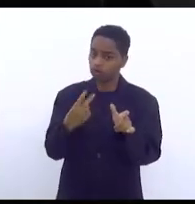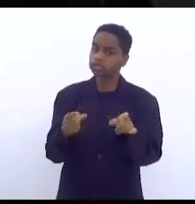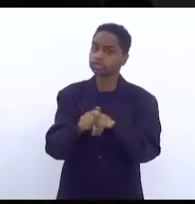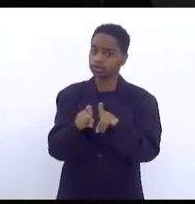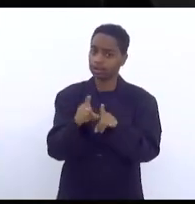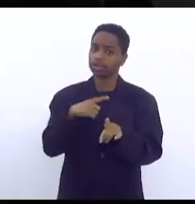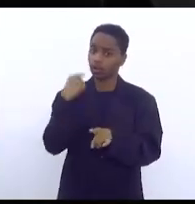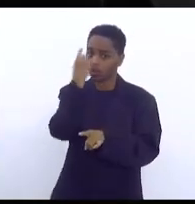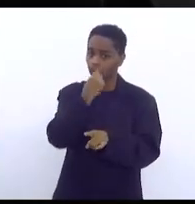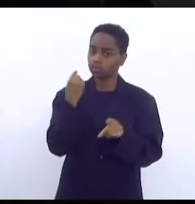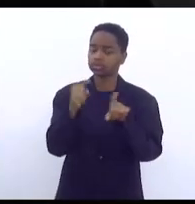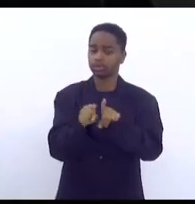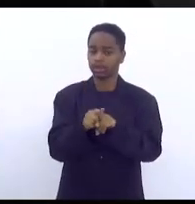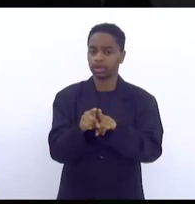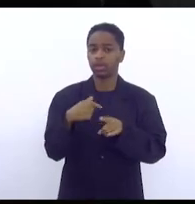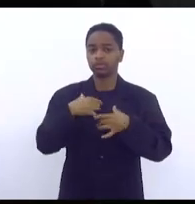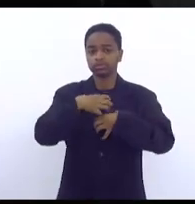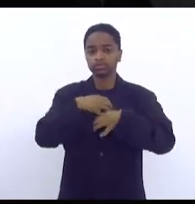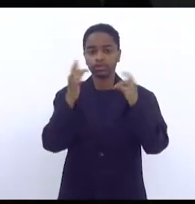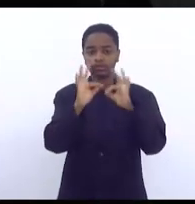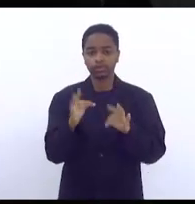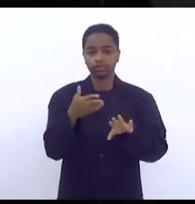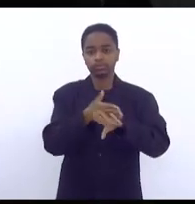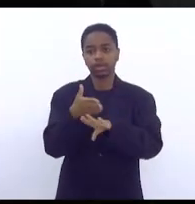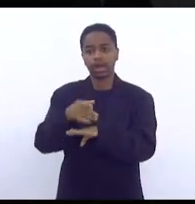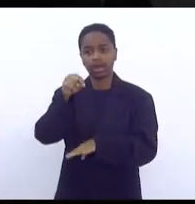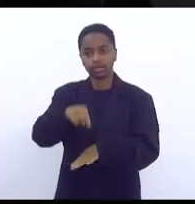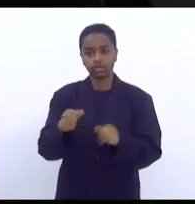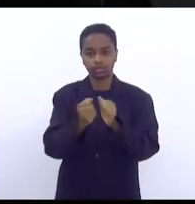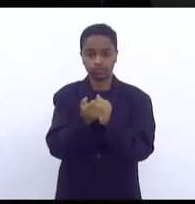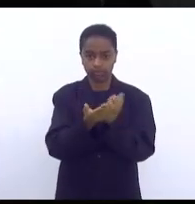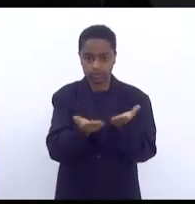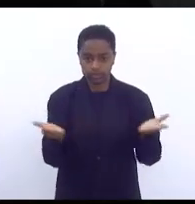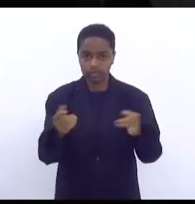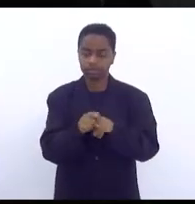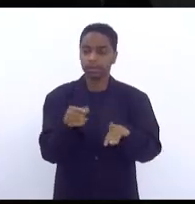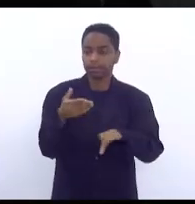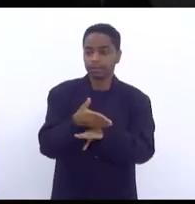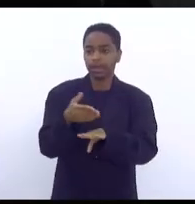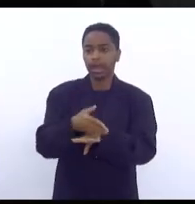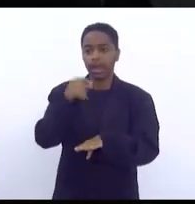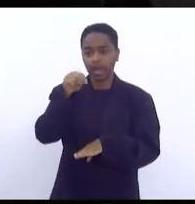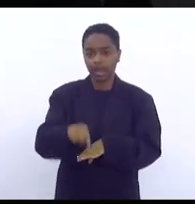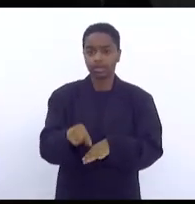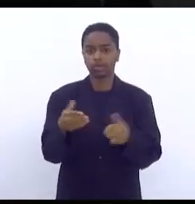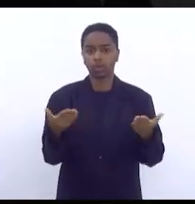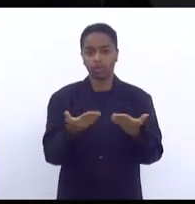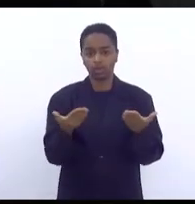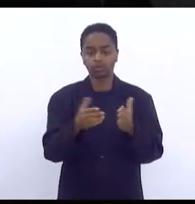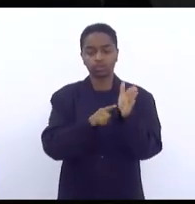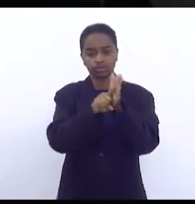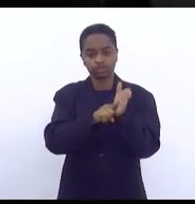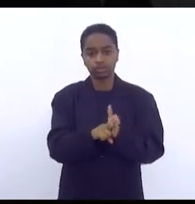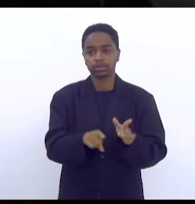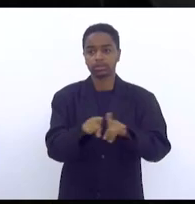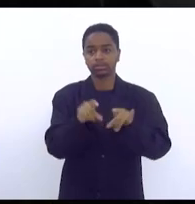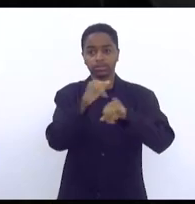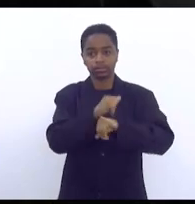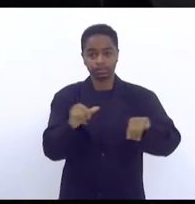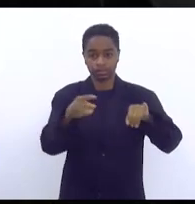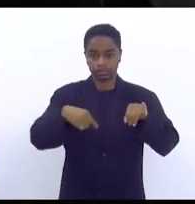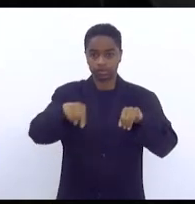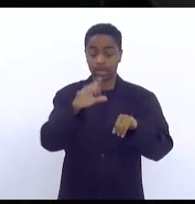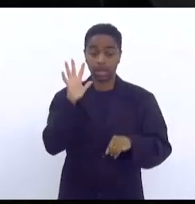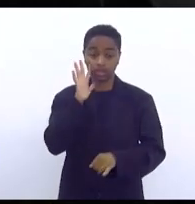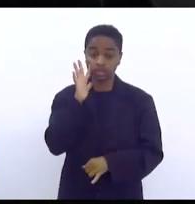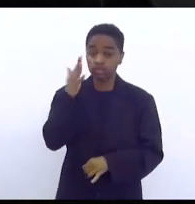rosto e eu tô muito feliz por estar aqui com vocês muito feliz por ter participado dessa desse dessa dessa pesquisa e dizer PR vocês que a